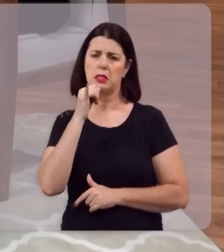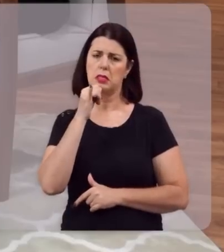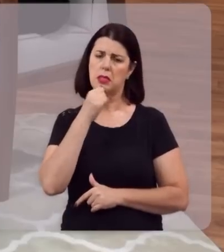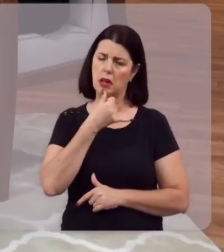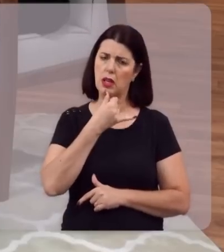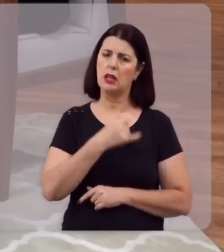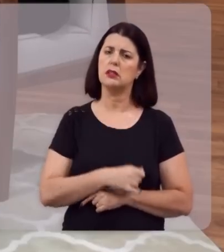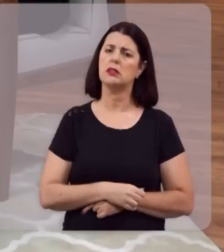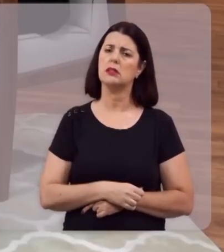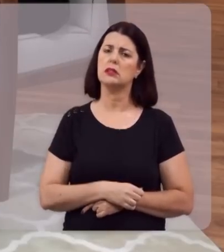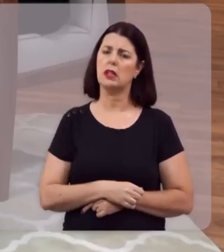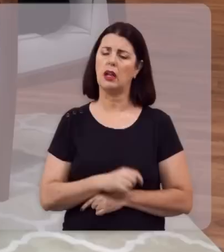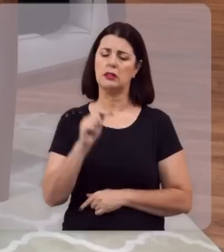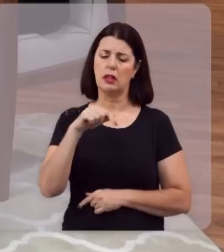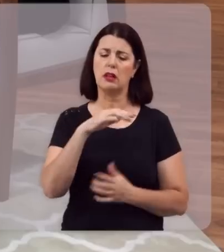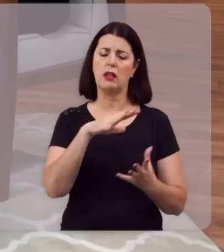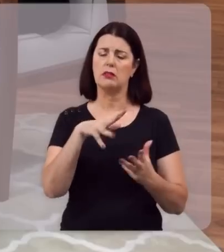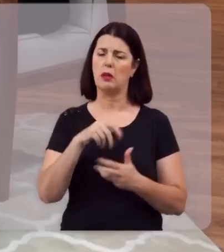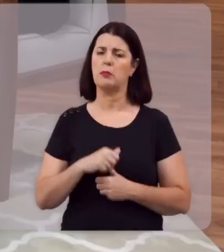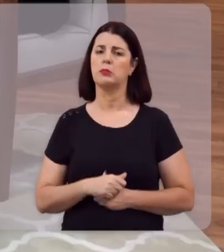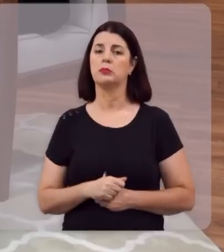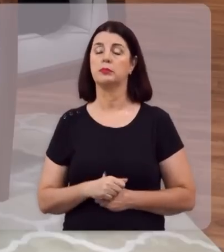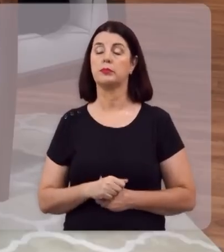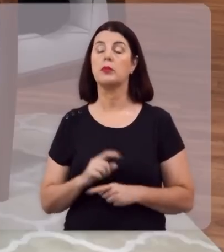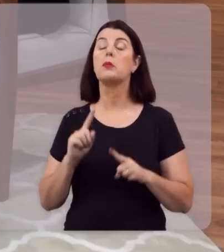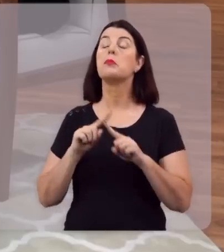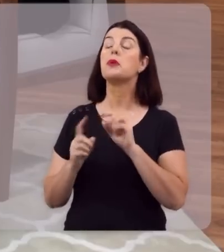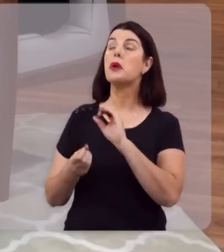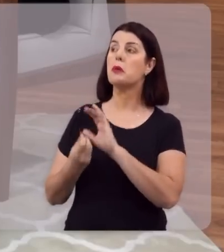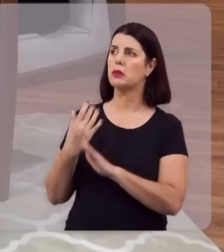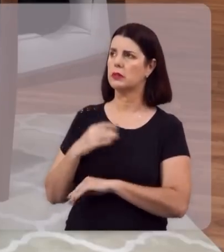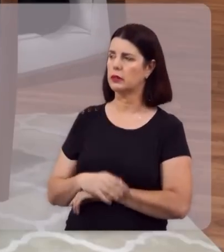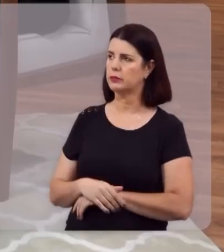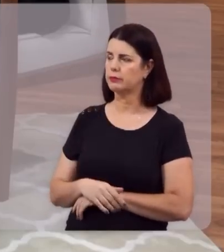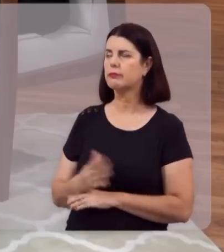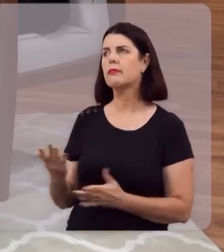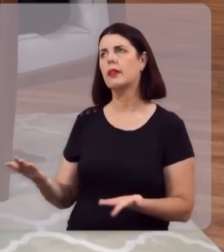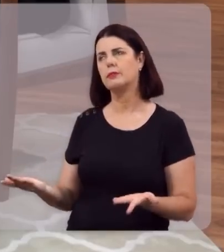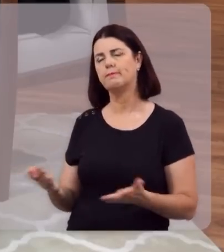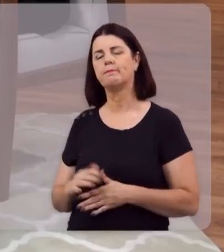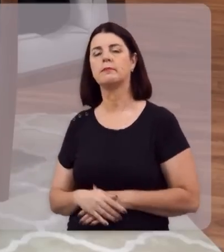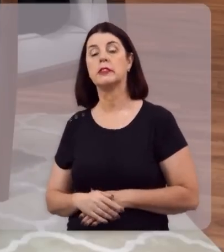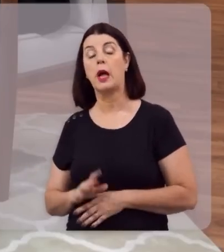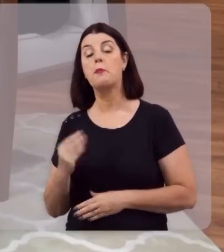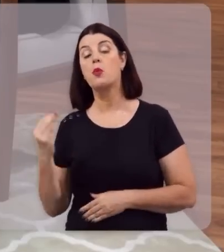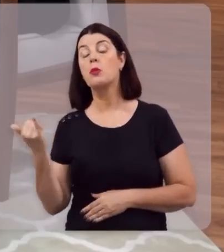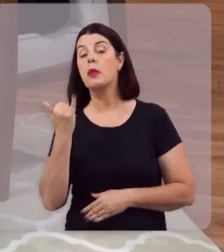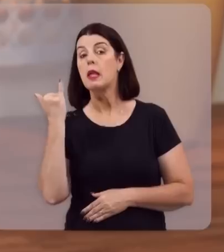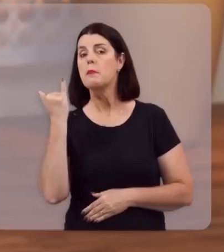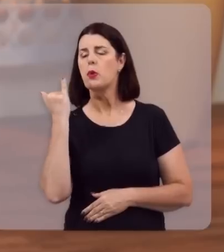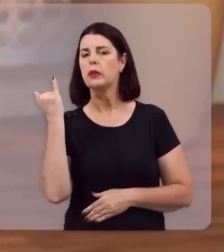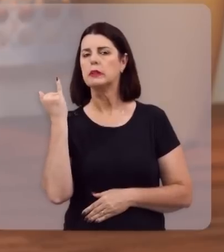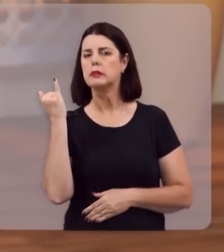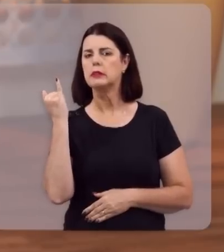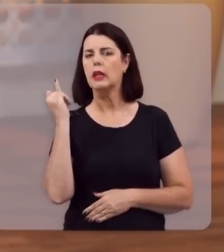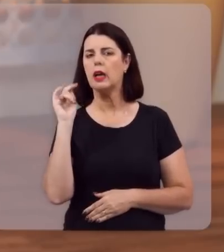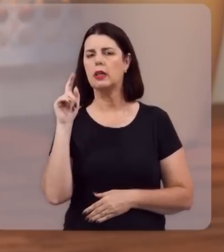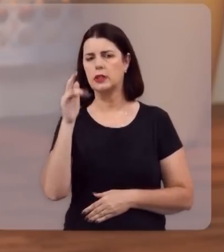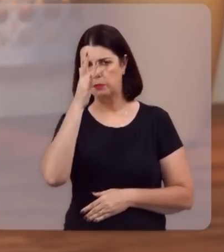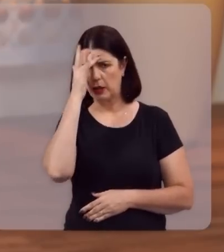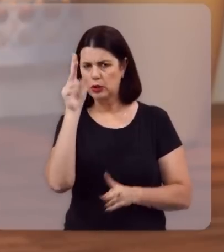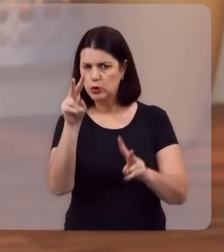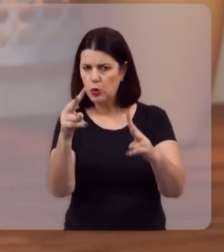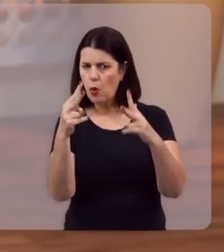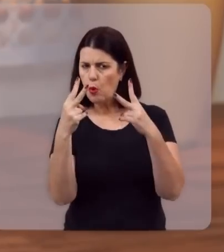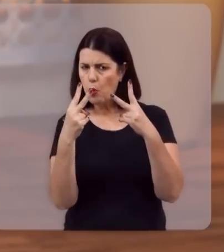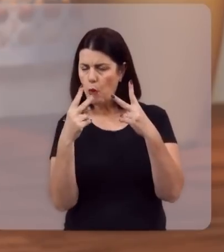mazelas algumas Desventuras na nossa trajetória Por que que isso acontece nesse sentido é muito importante o